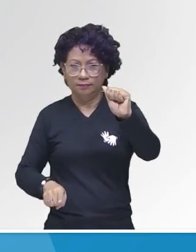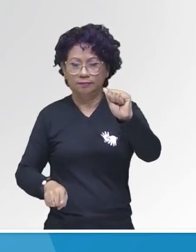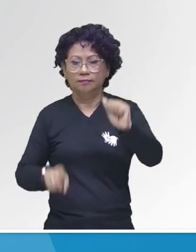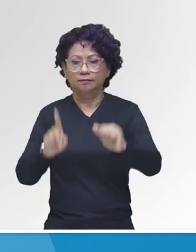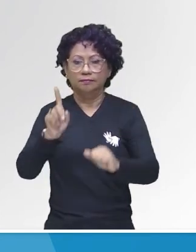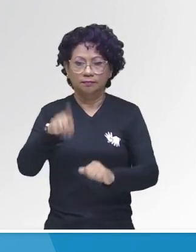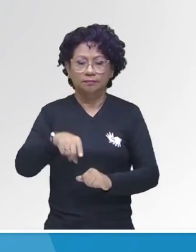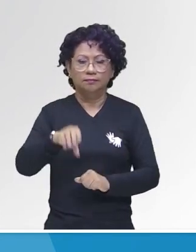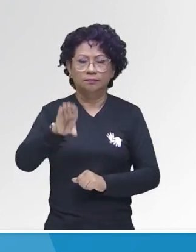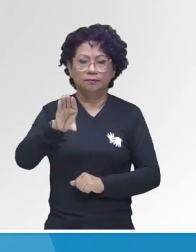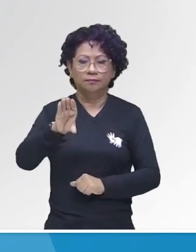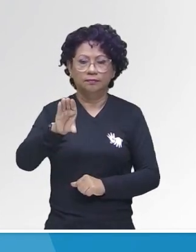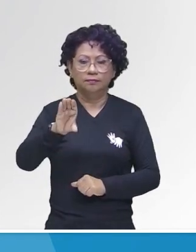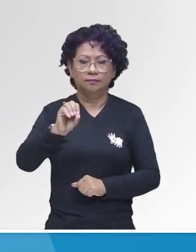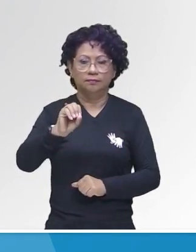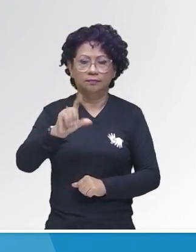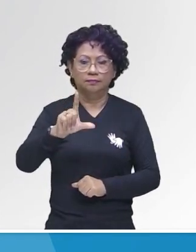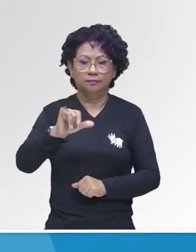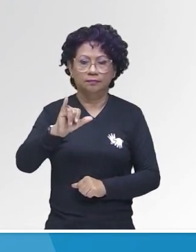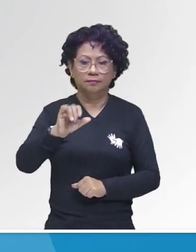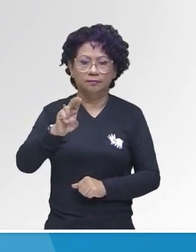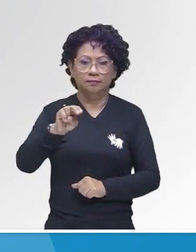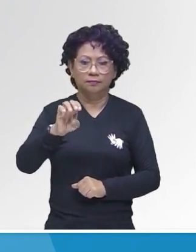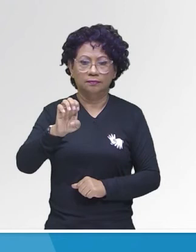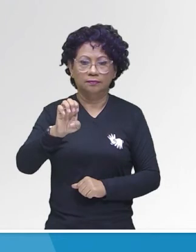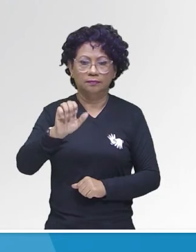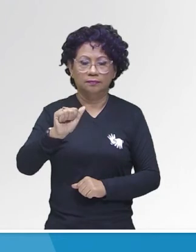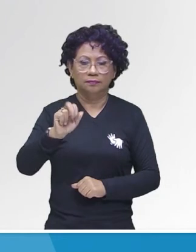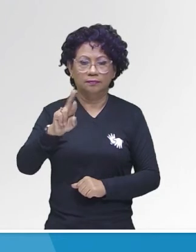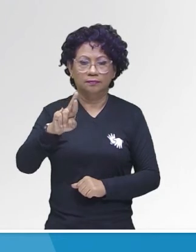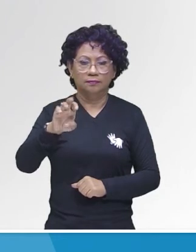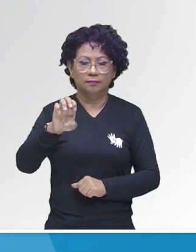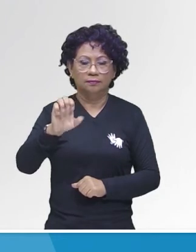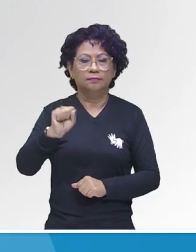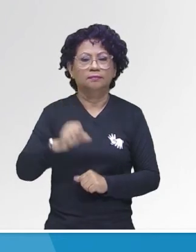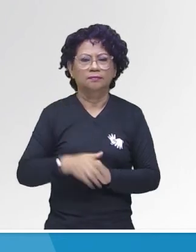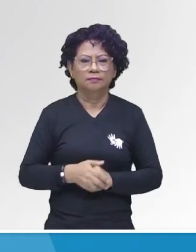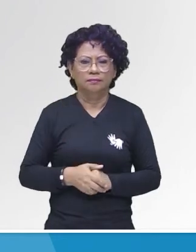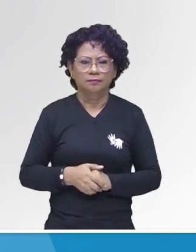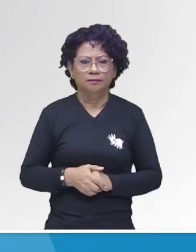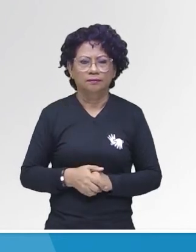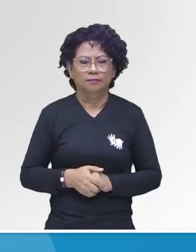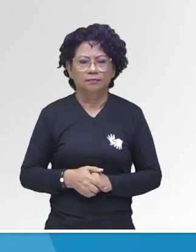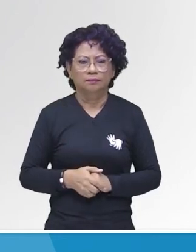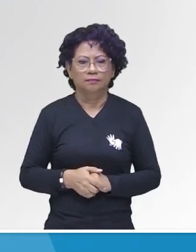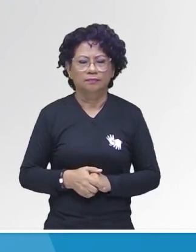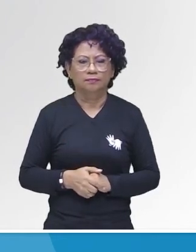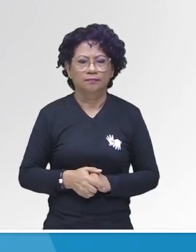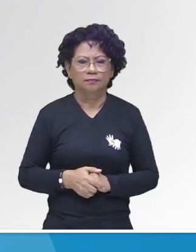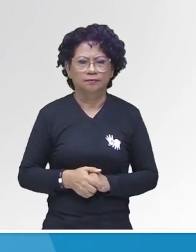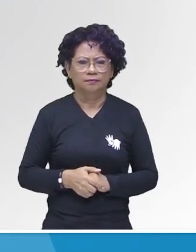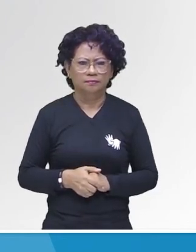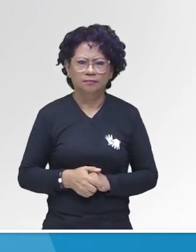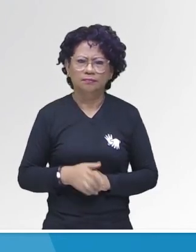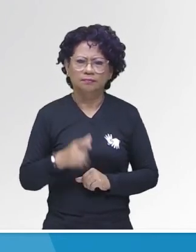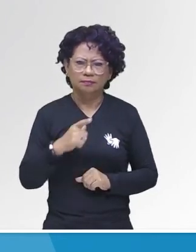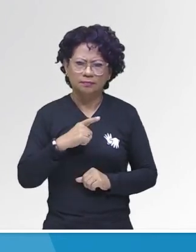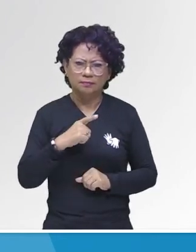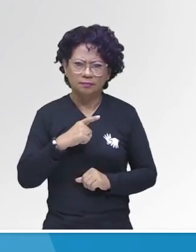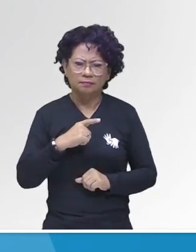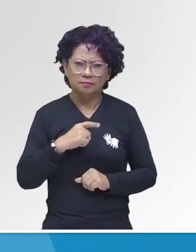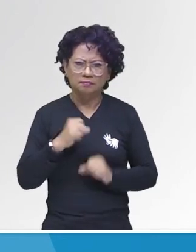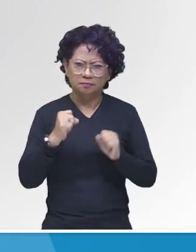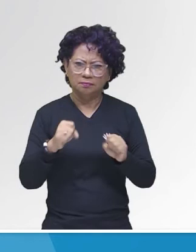colineares. E será que eles são coplanares? Será que a gente pode traçar aí um plano que contém esses dois